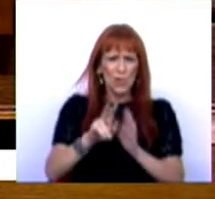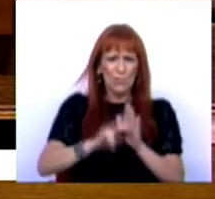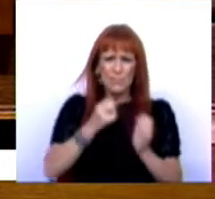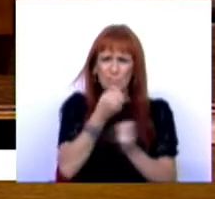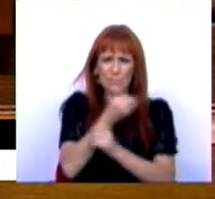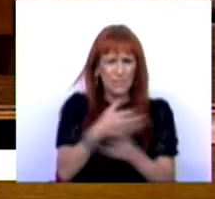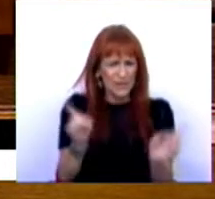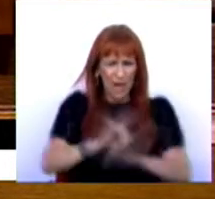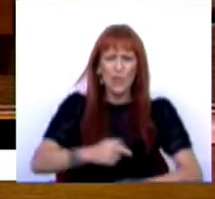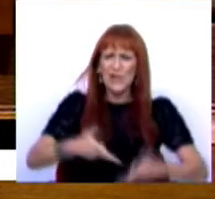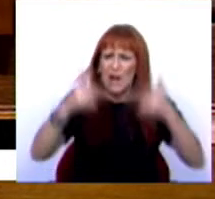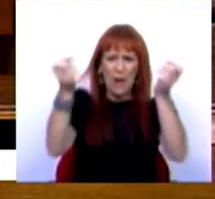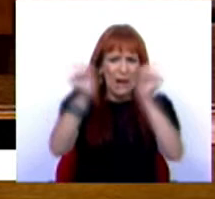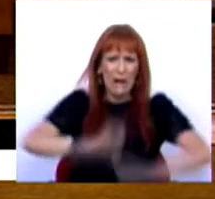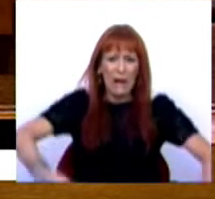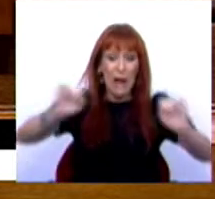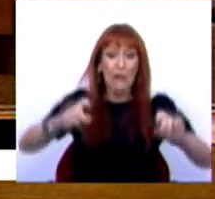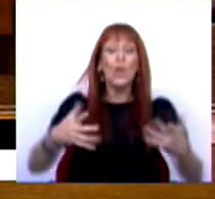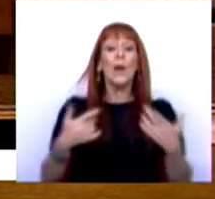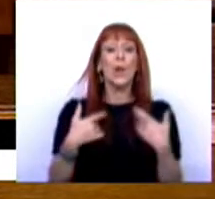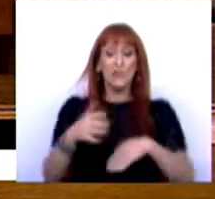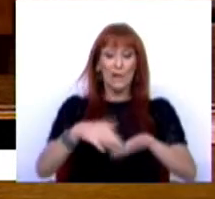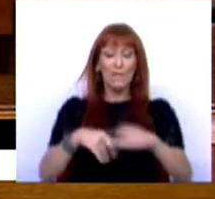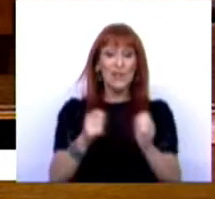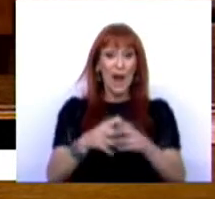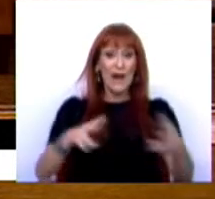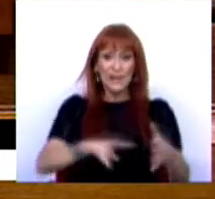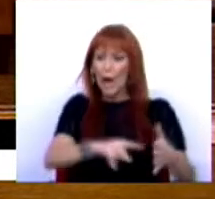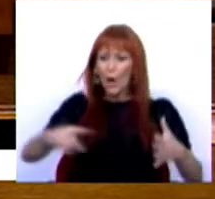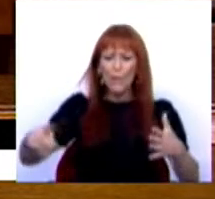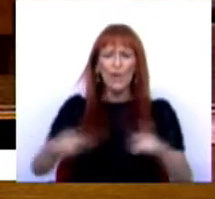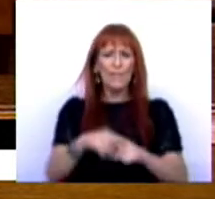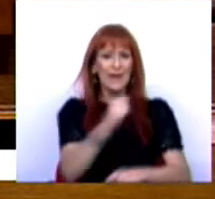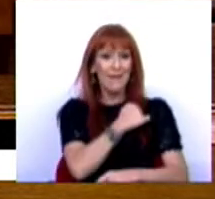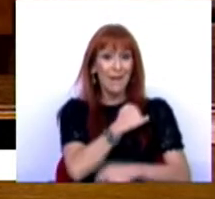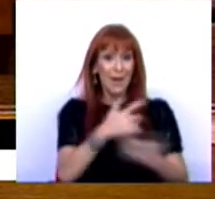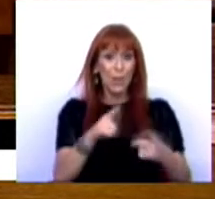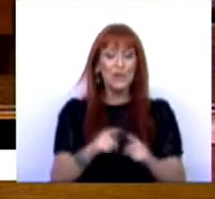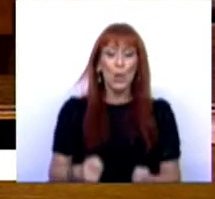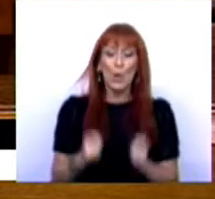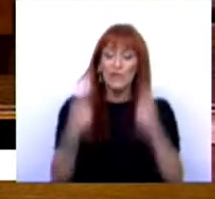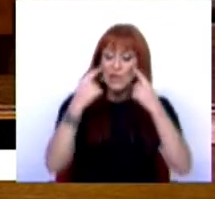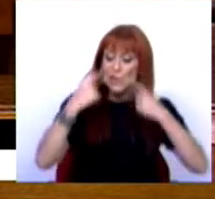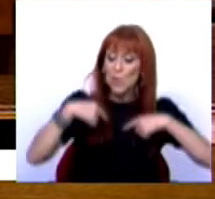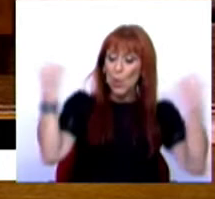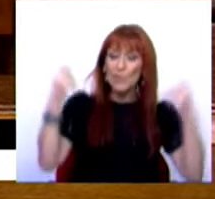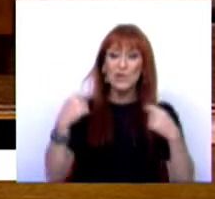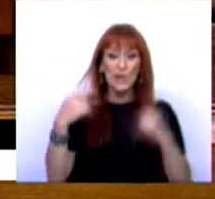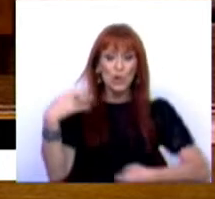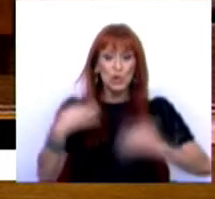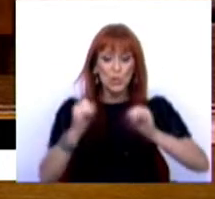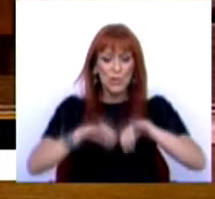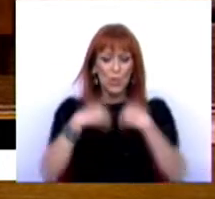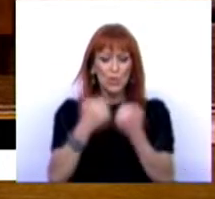desregulamos, não liberalizamos. É assim que estamos a fazer uma grande reforma na habitação, com investimento público e justiça